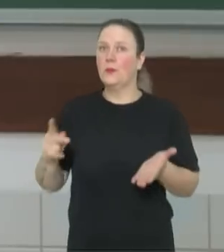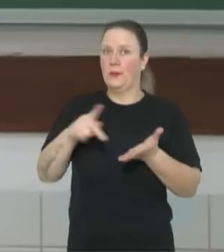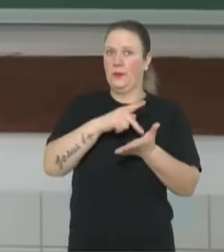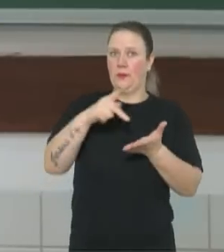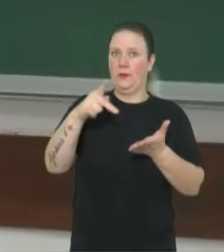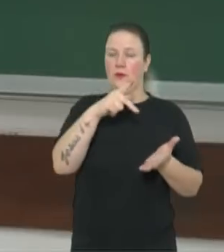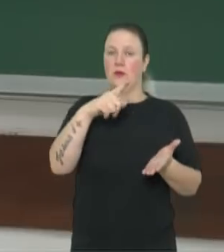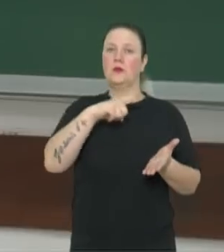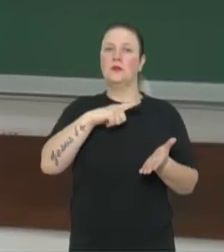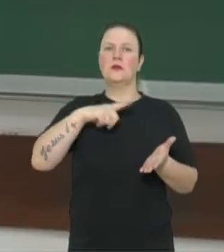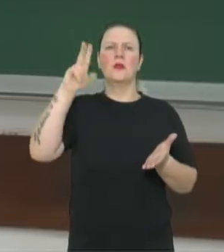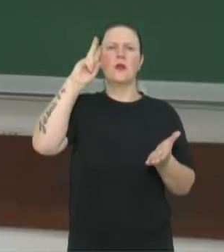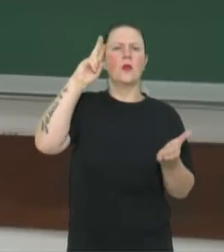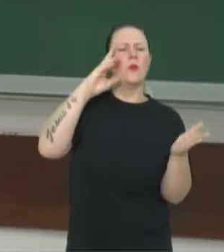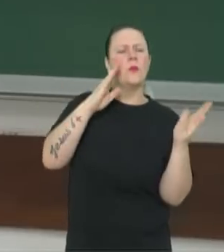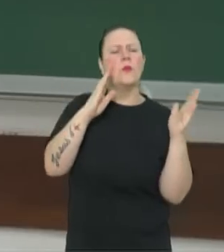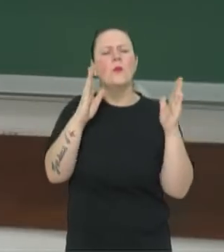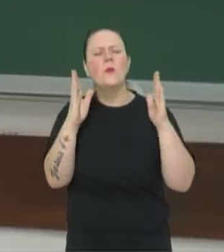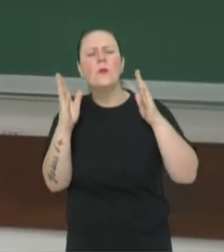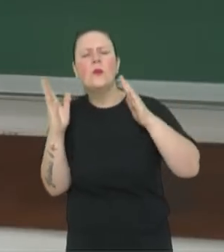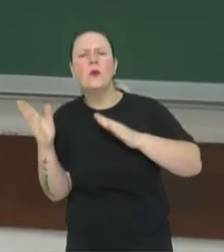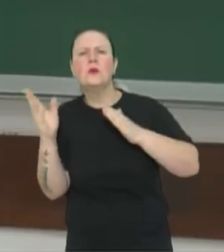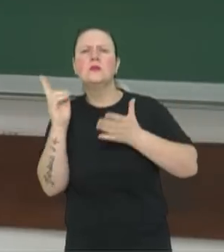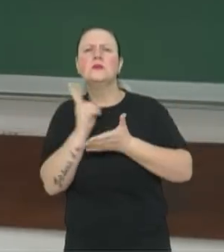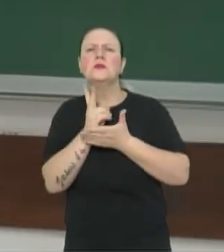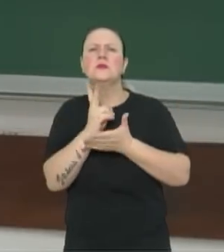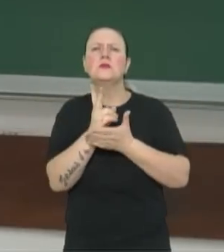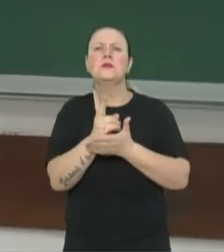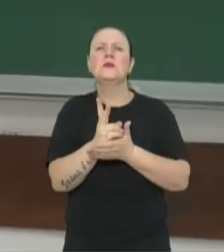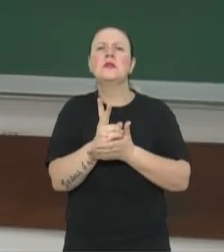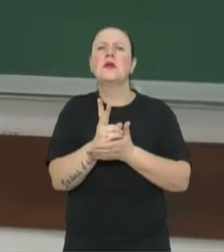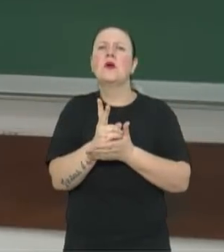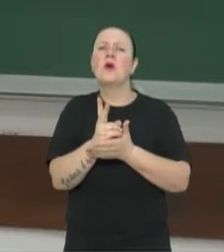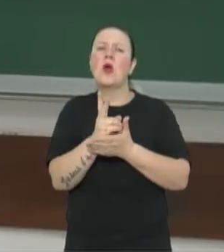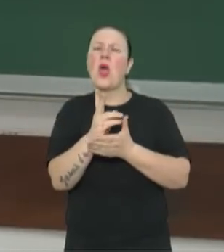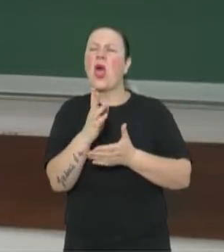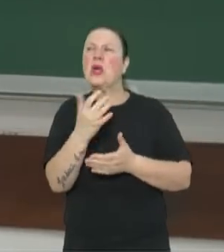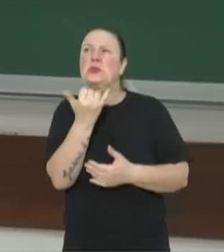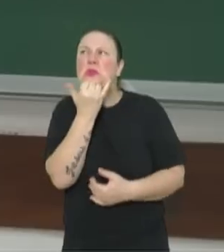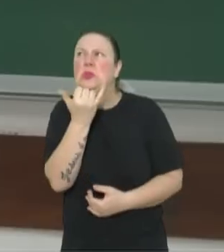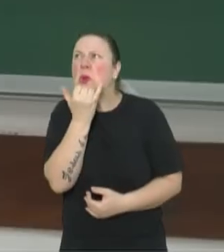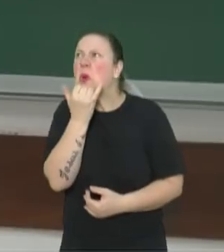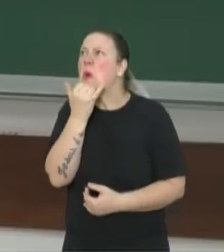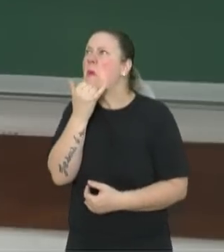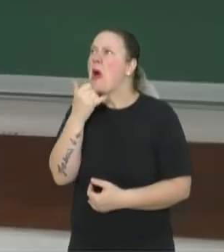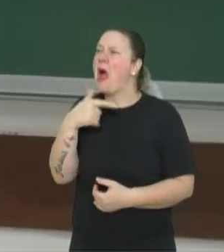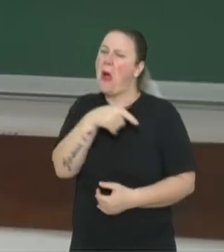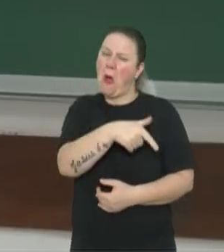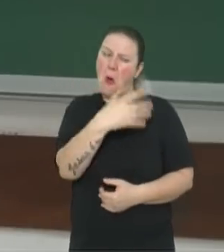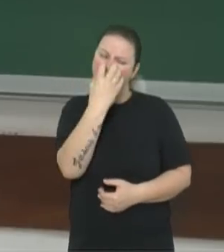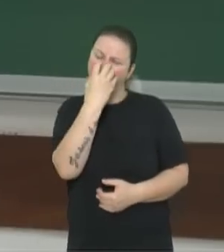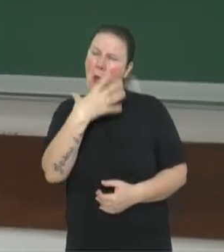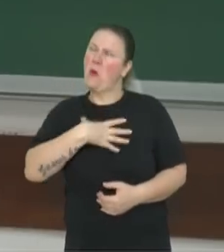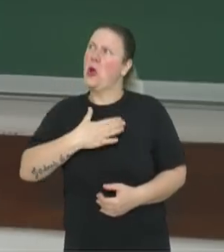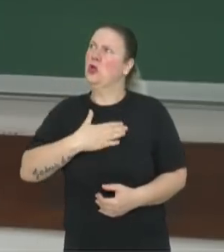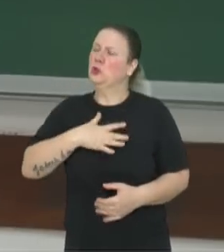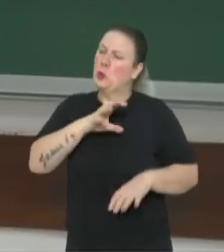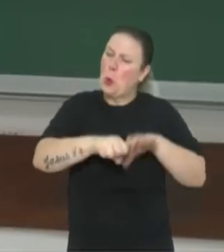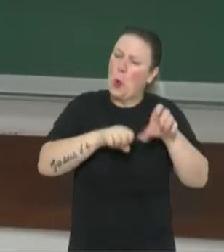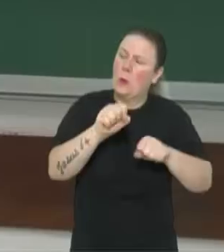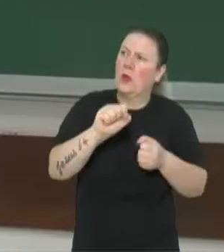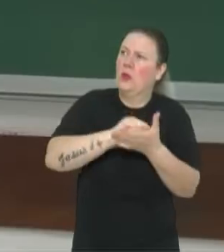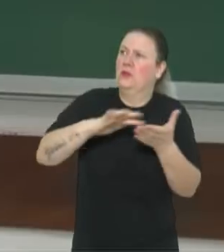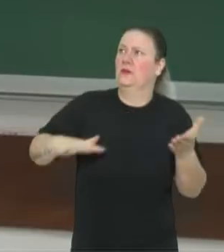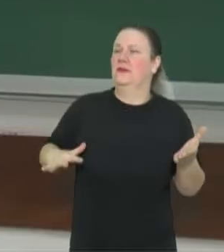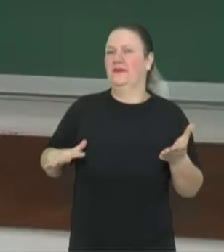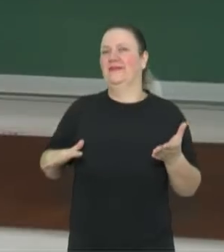poema tem aquela historinha que você sempre fala quando não fez a tarefa, né? Quem comeu a sua lição de casa? O cachorro, mas nesse caso ele